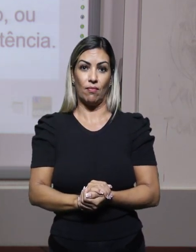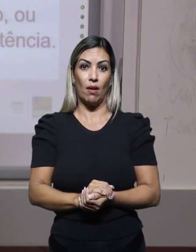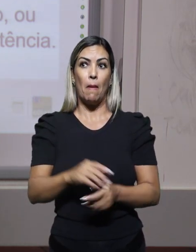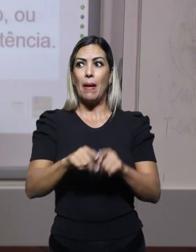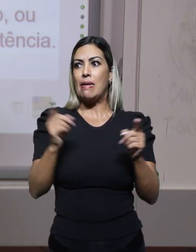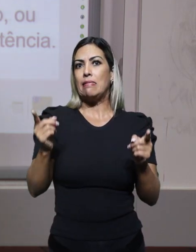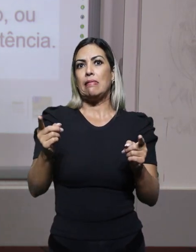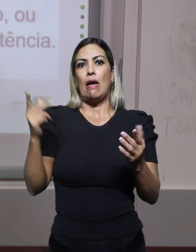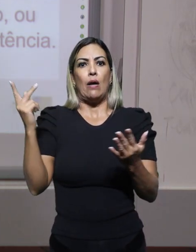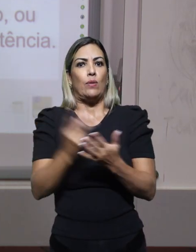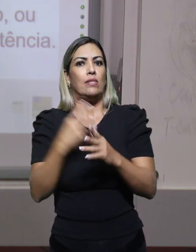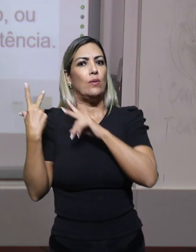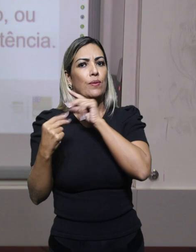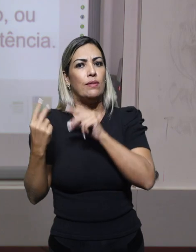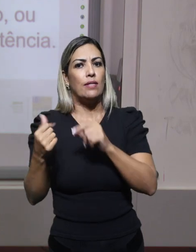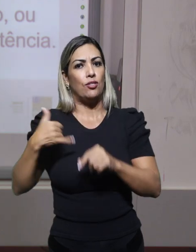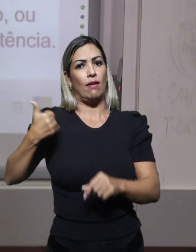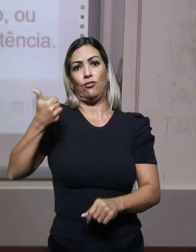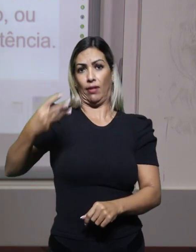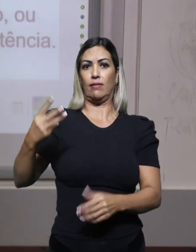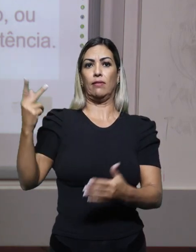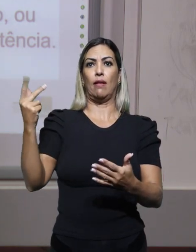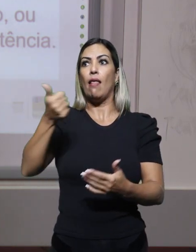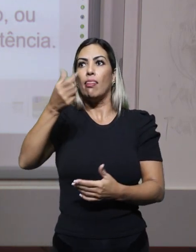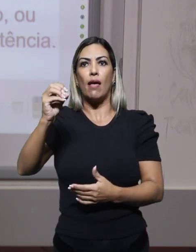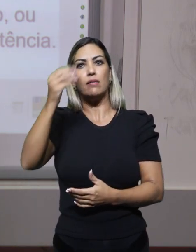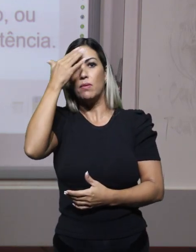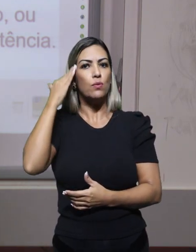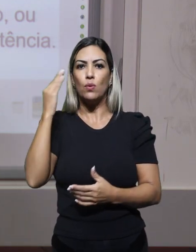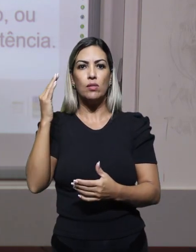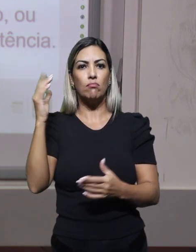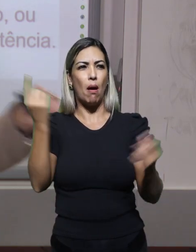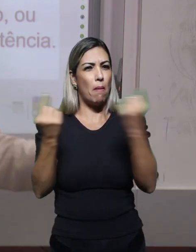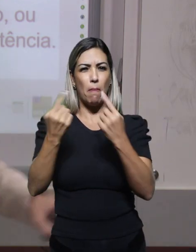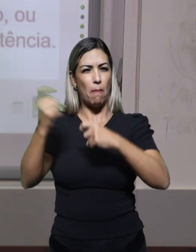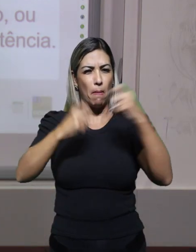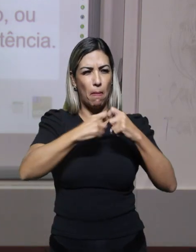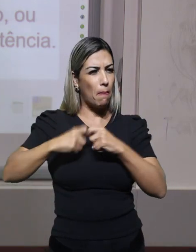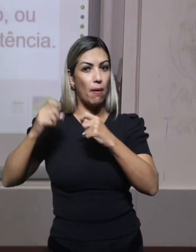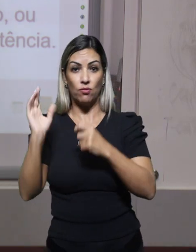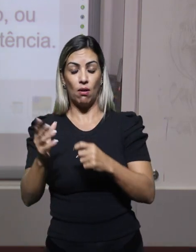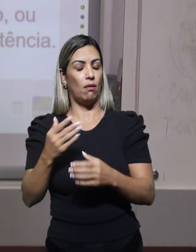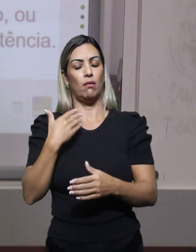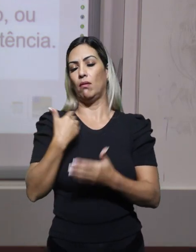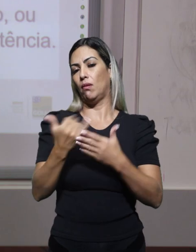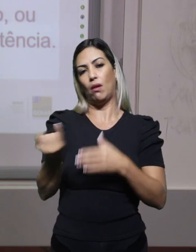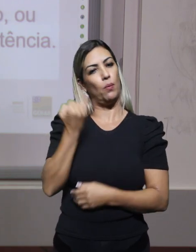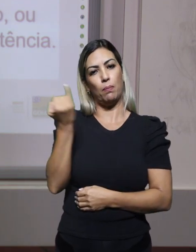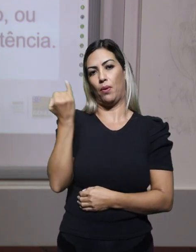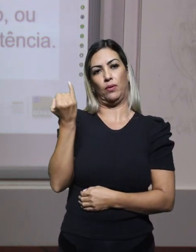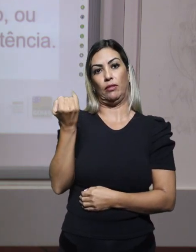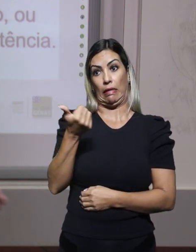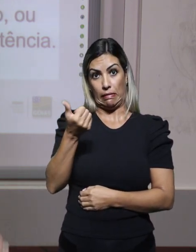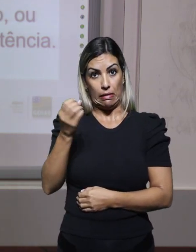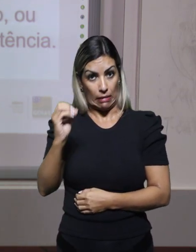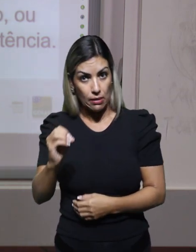o 10º que essa adolescente de 13 anos ficou. Não interessa, esse 10º que foi pego, ele